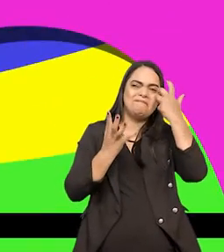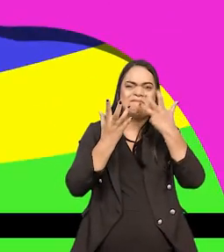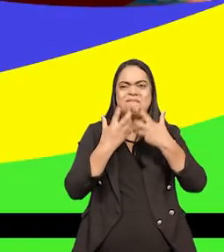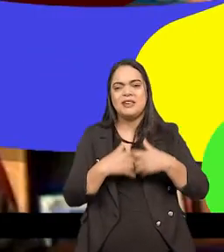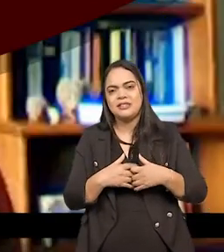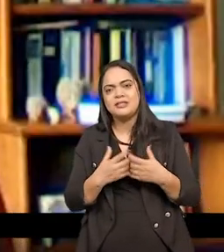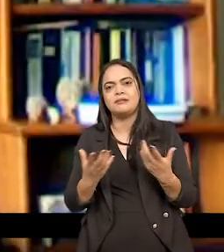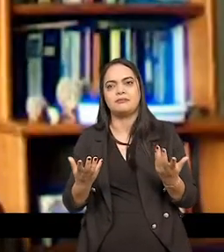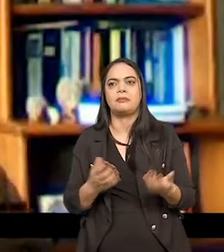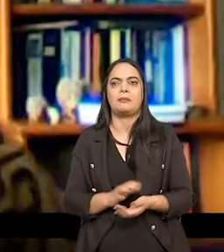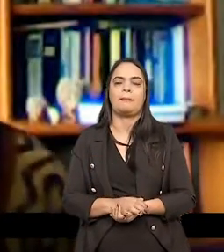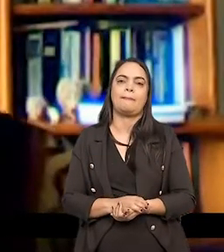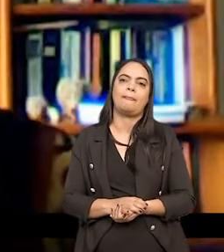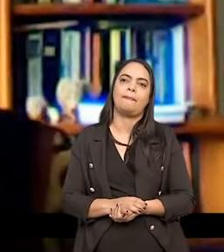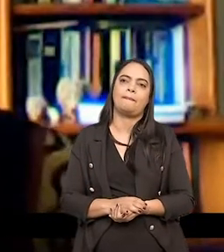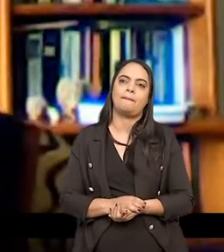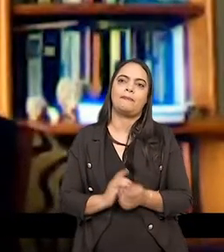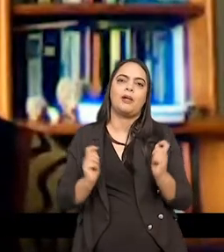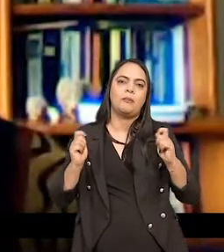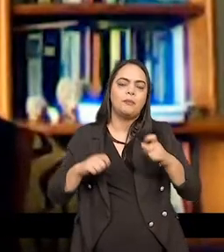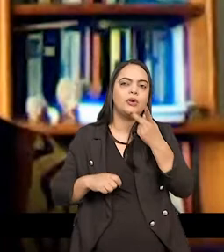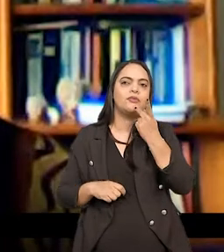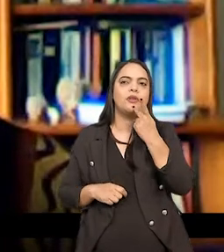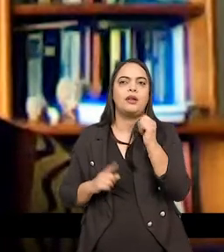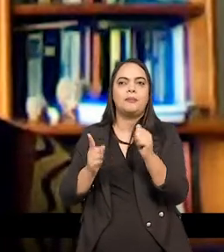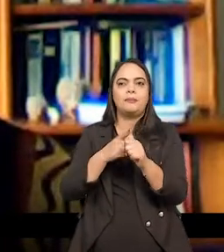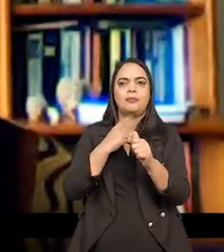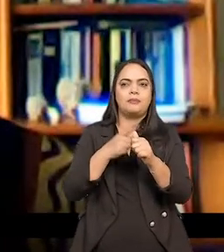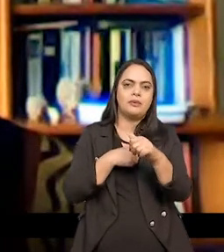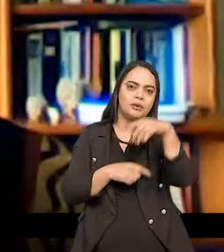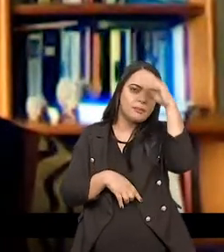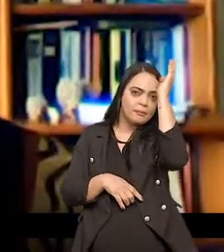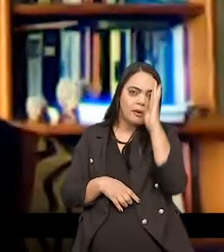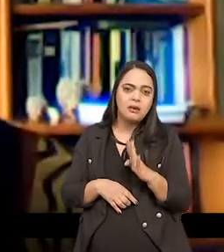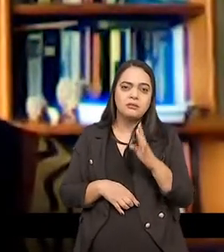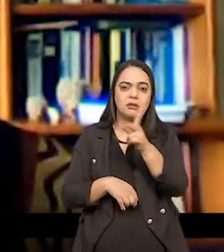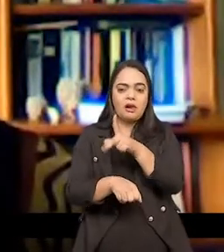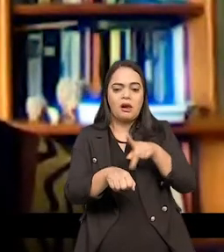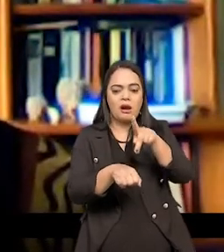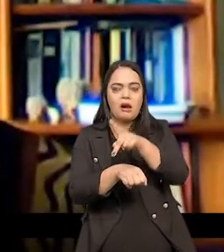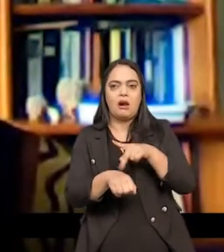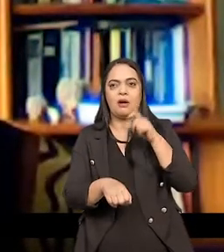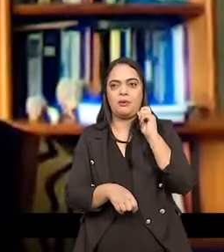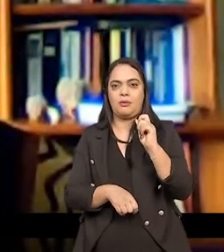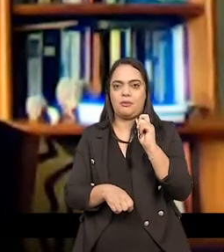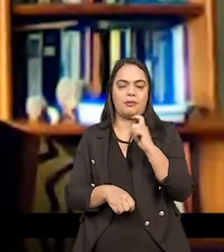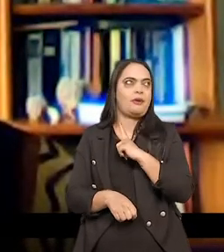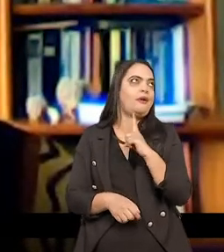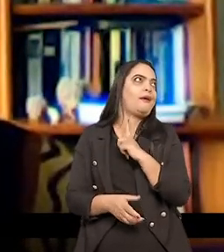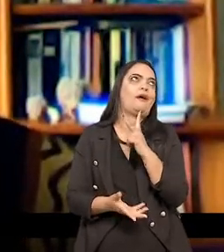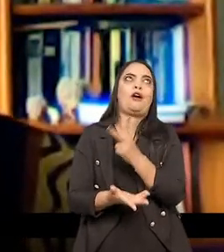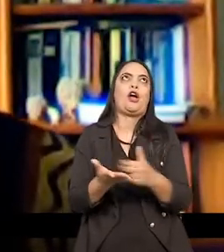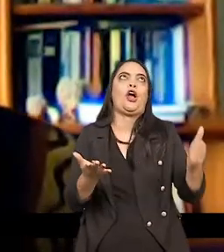falas. Mas eu queria falar o seguinte, primeiro, o Brasil é um país de quarteladas, de golpes, né?